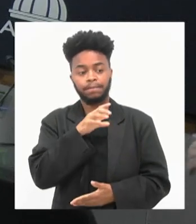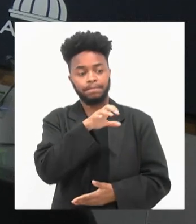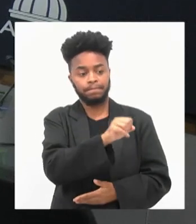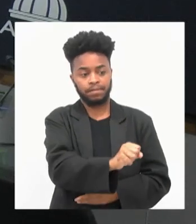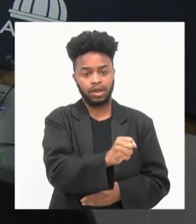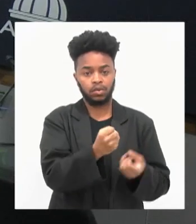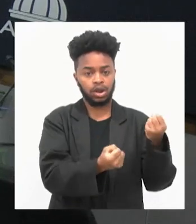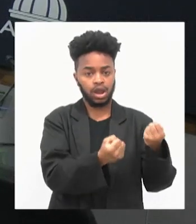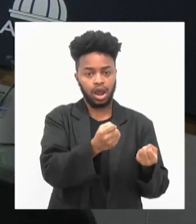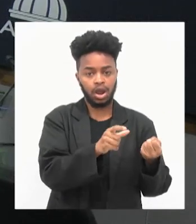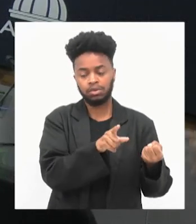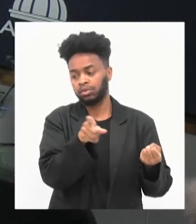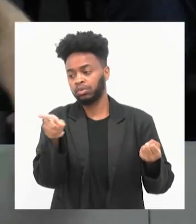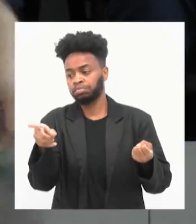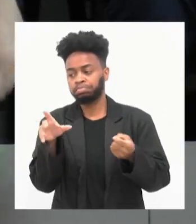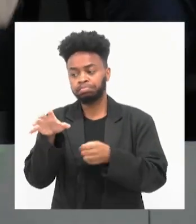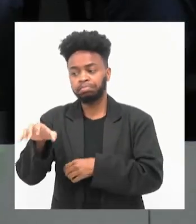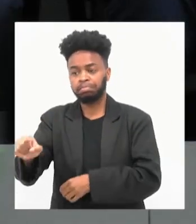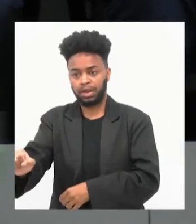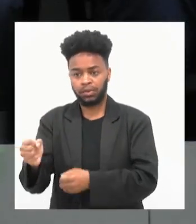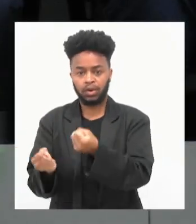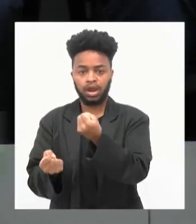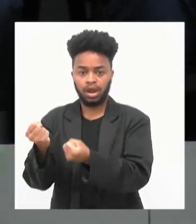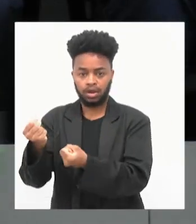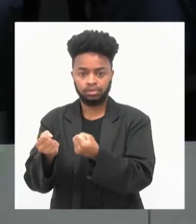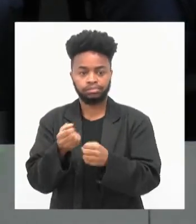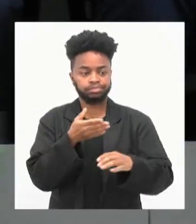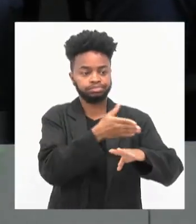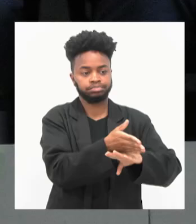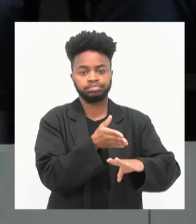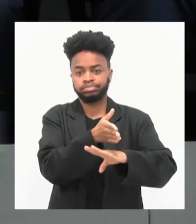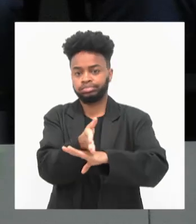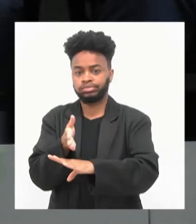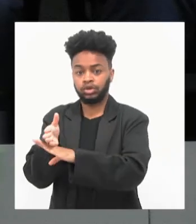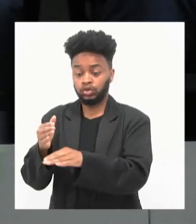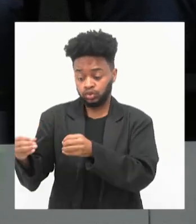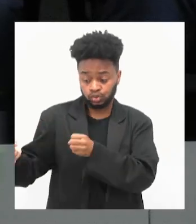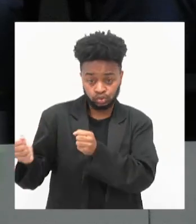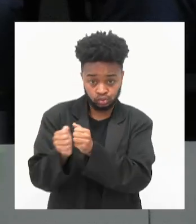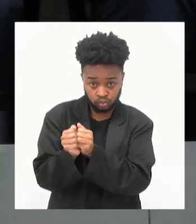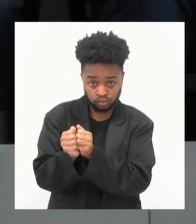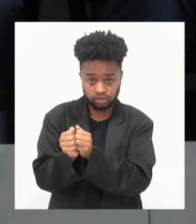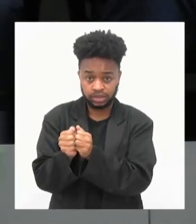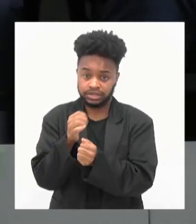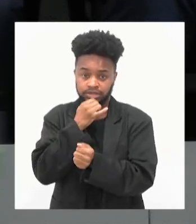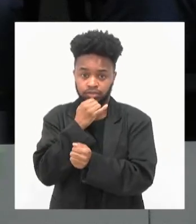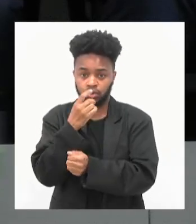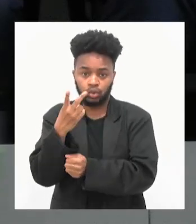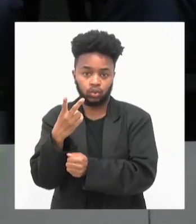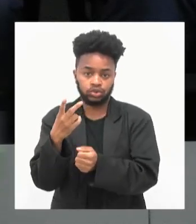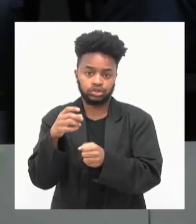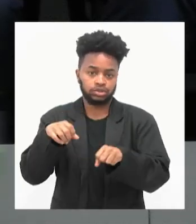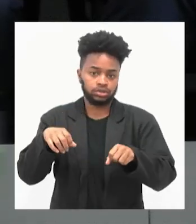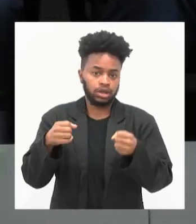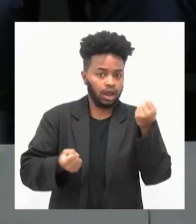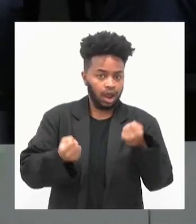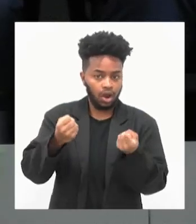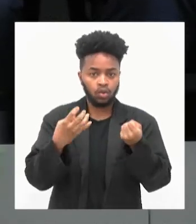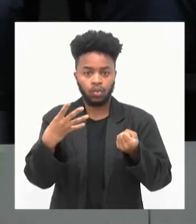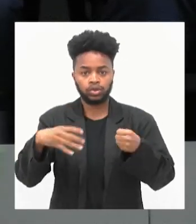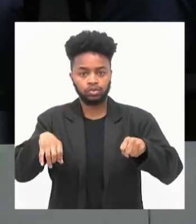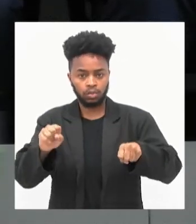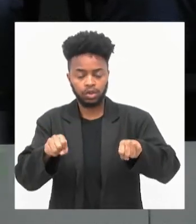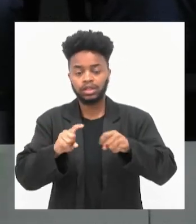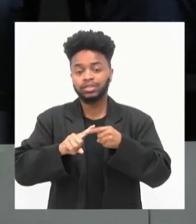vou no policial As na rua, pego delegacias, outro tá, veículo. As delegacias. Entendeu? A gente junta, tipo, 2 veículos e 4 motos, aí sim segue pro